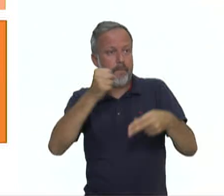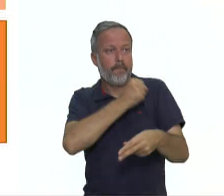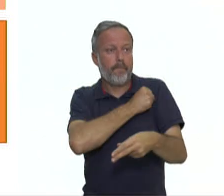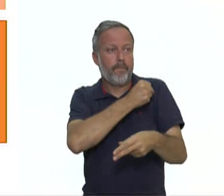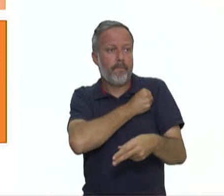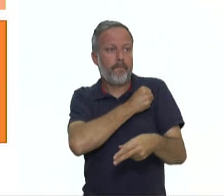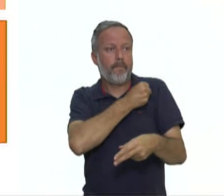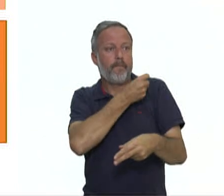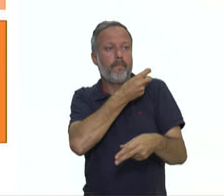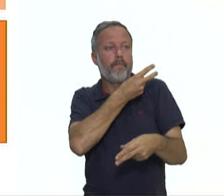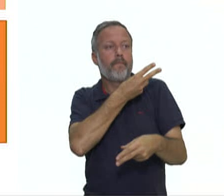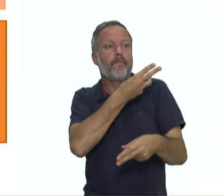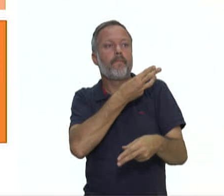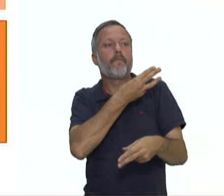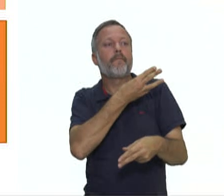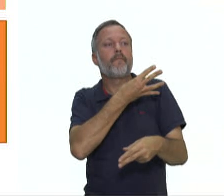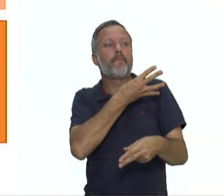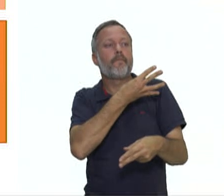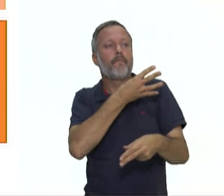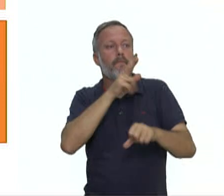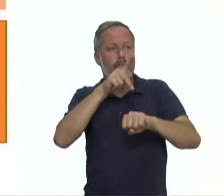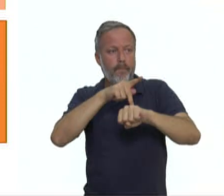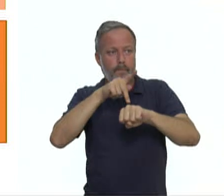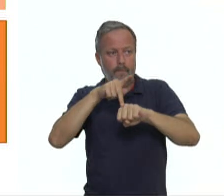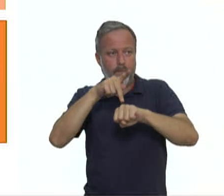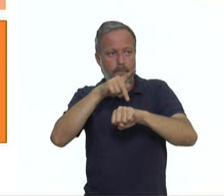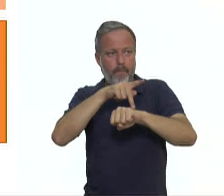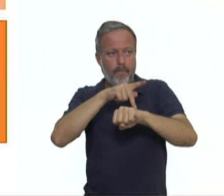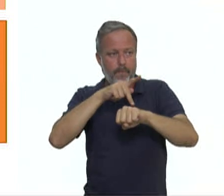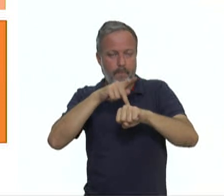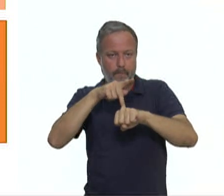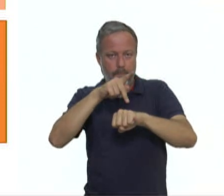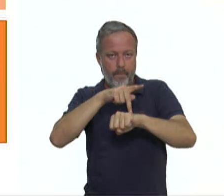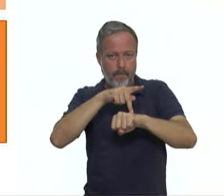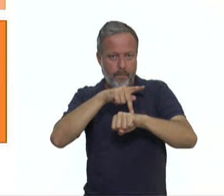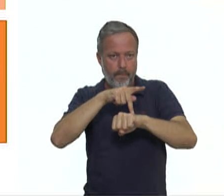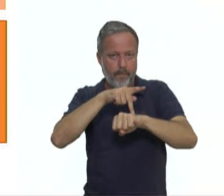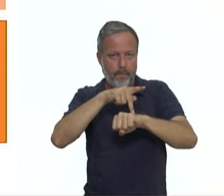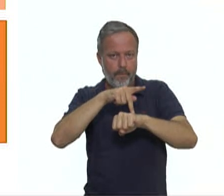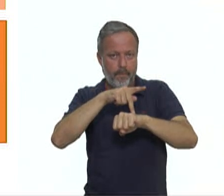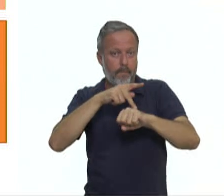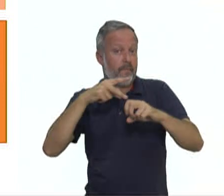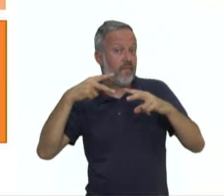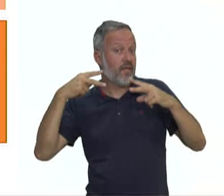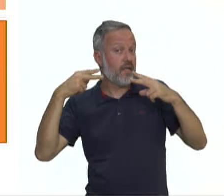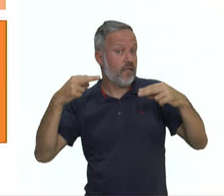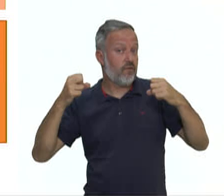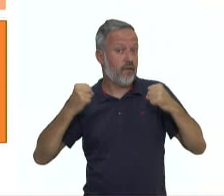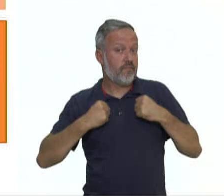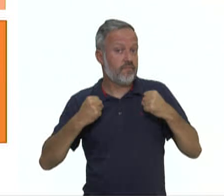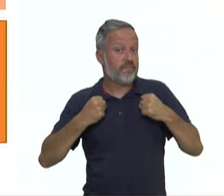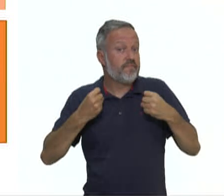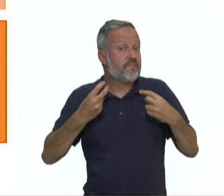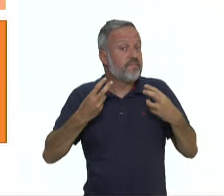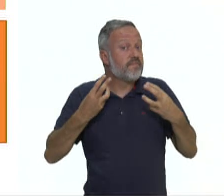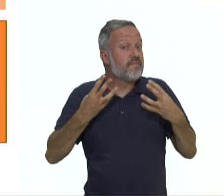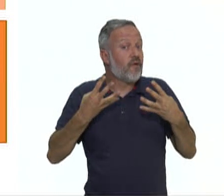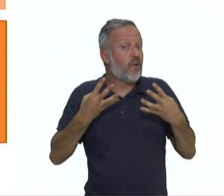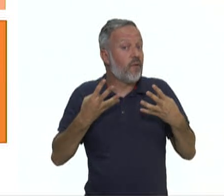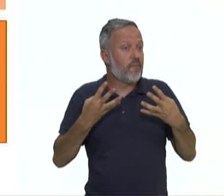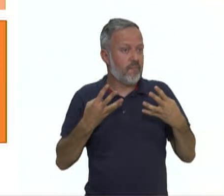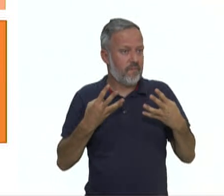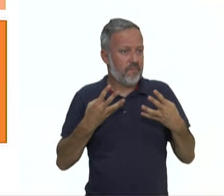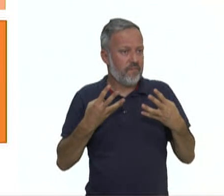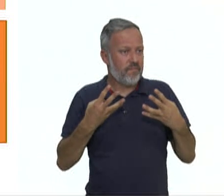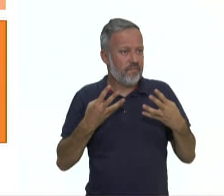Iso significa igual. Isótopos, mesmo número de prótons, igual número de prótons. Ou o número atômico, já que o